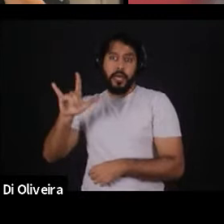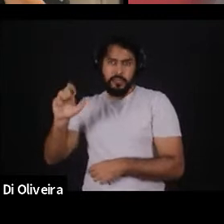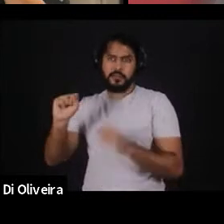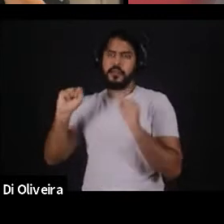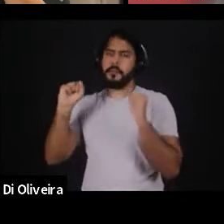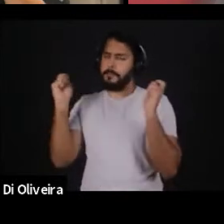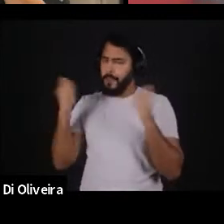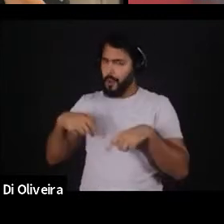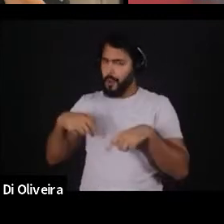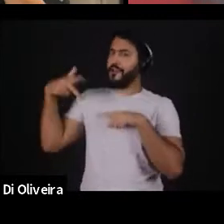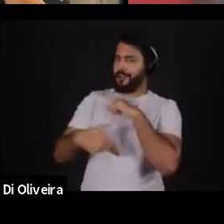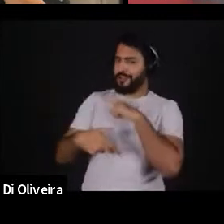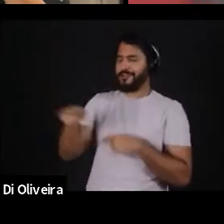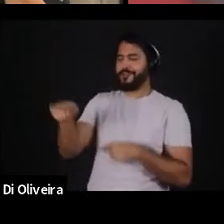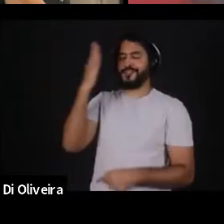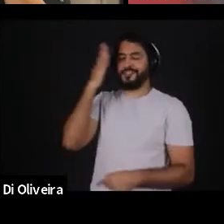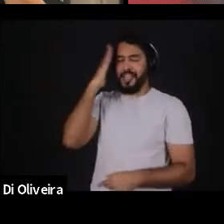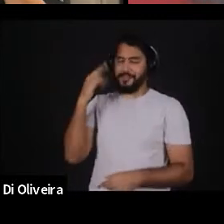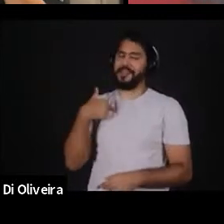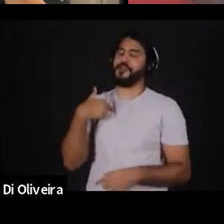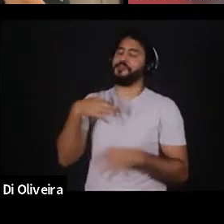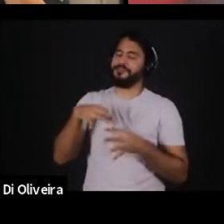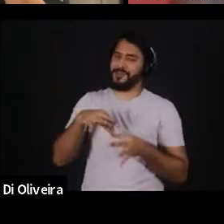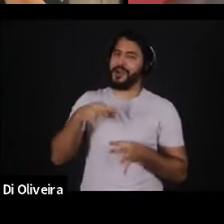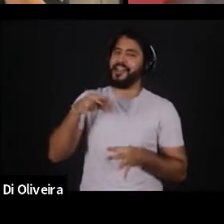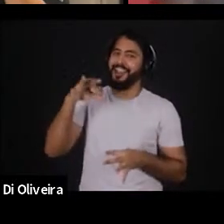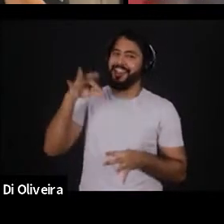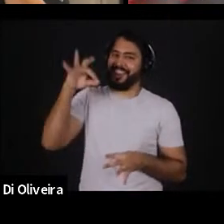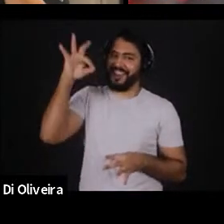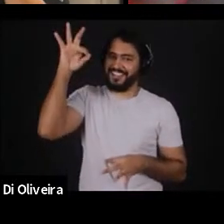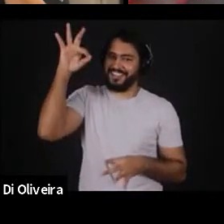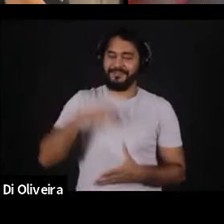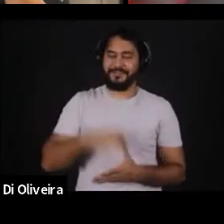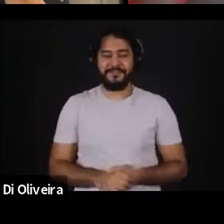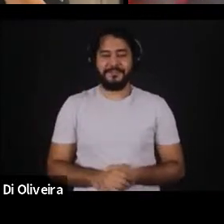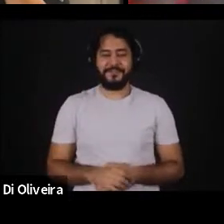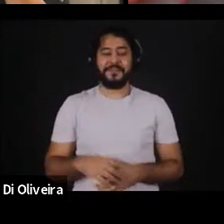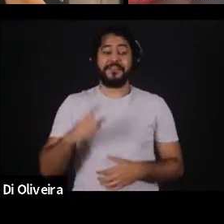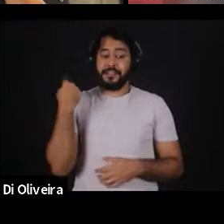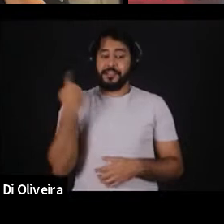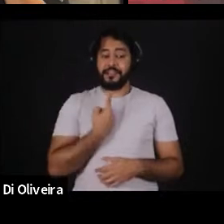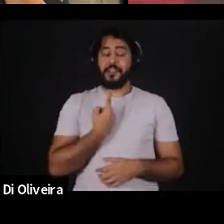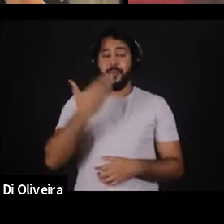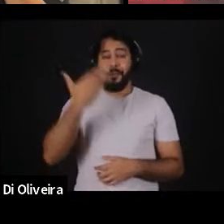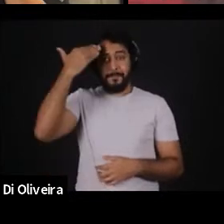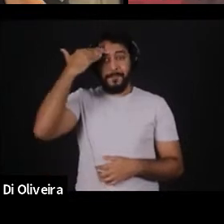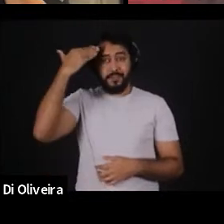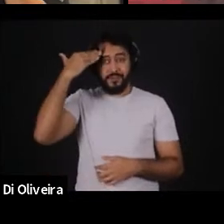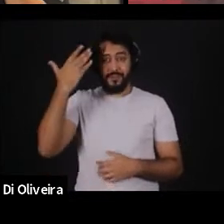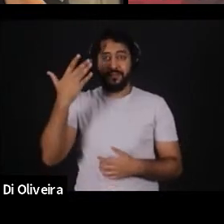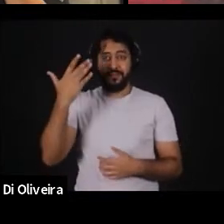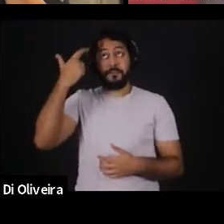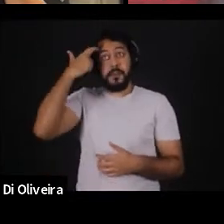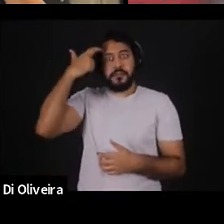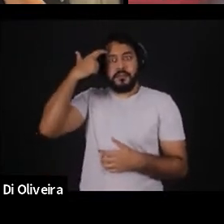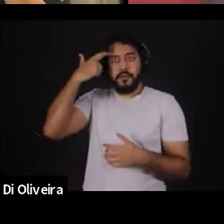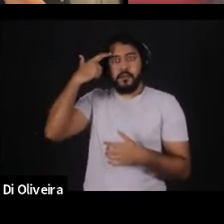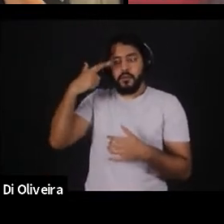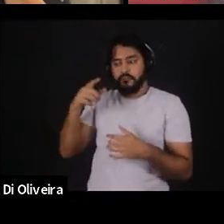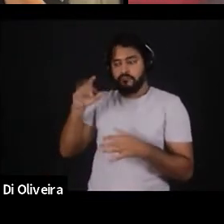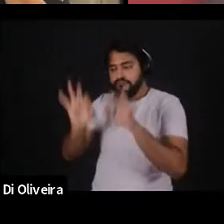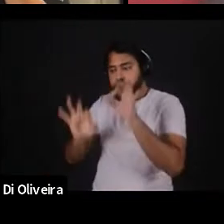eu falo muito, né? Você sabe. Então e quando a gente É isso mesmo. pensou em fazer o